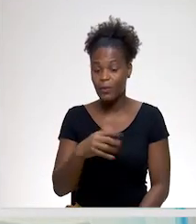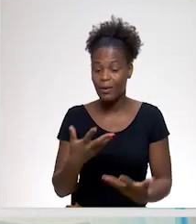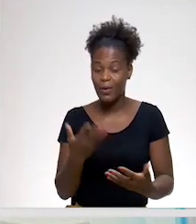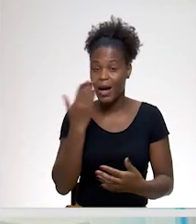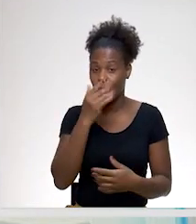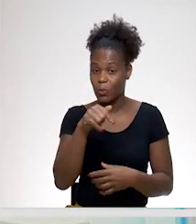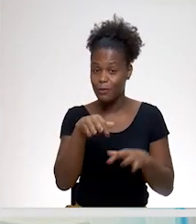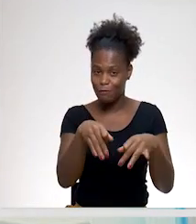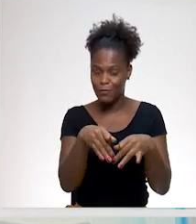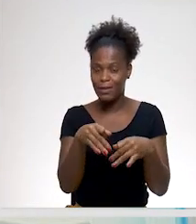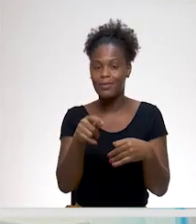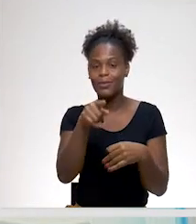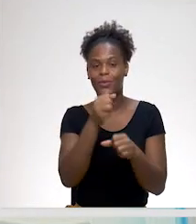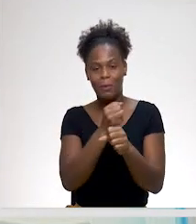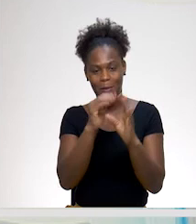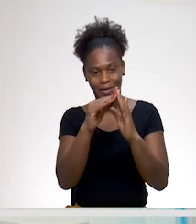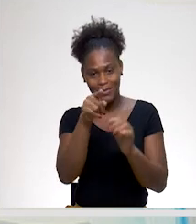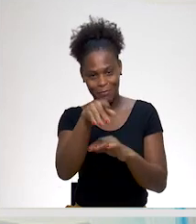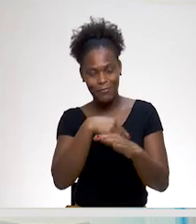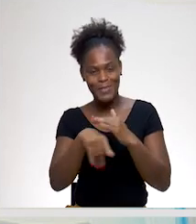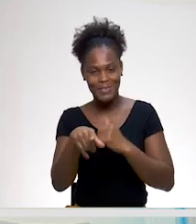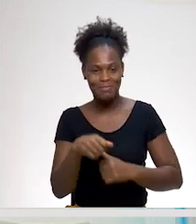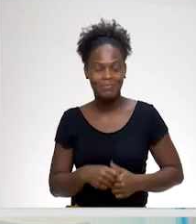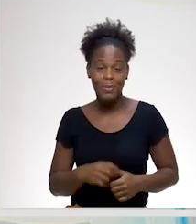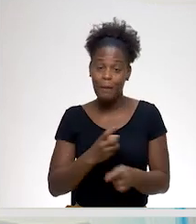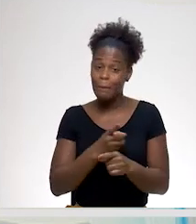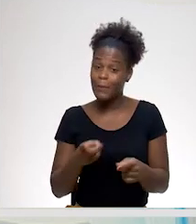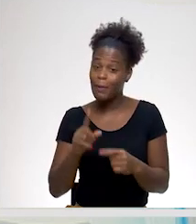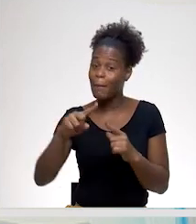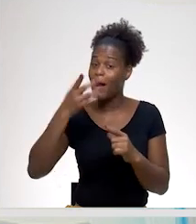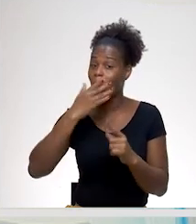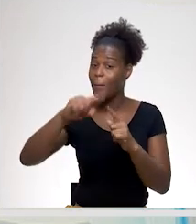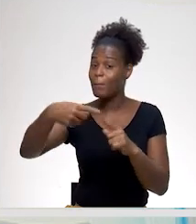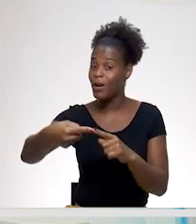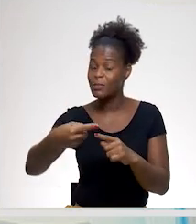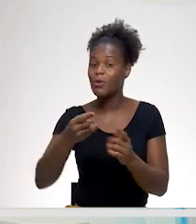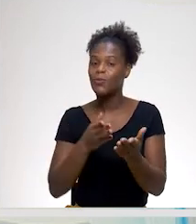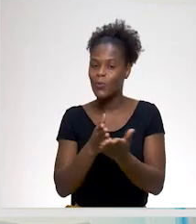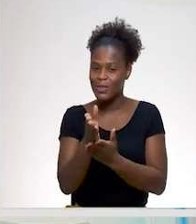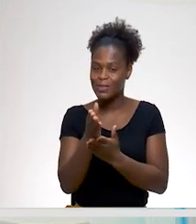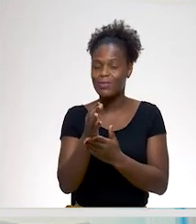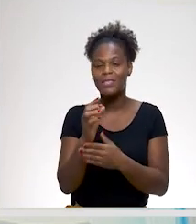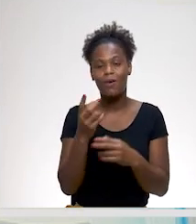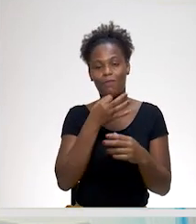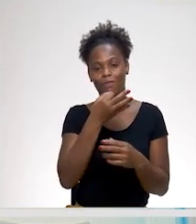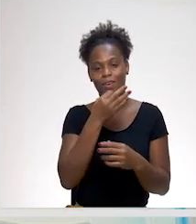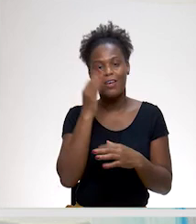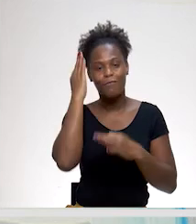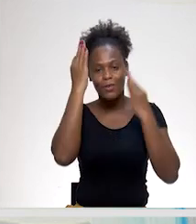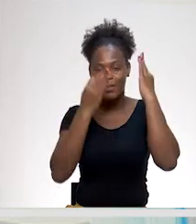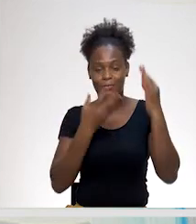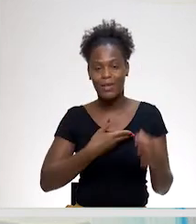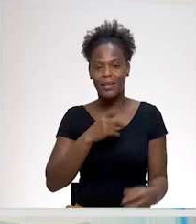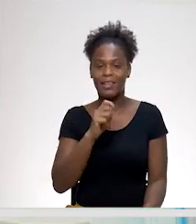Terminando então a aula de hoje, eu vou deixar um trabalho que é para ser feito em casa, porque a nossa próxima aula será a continuação sobre a